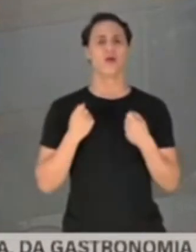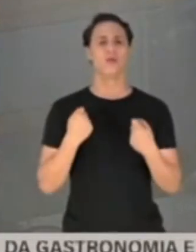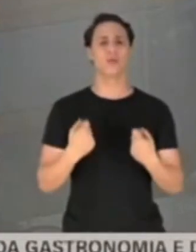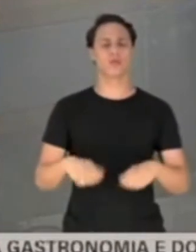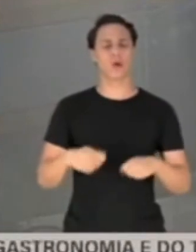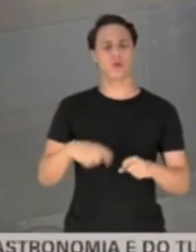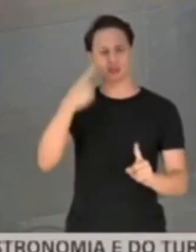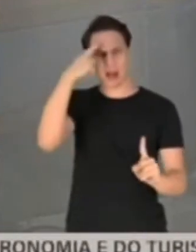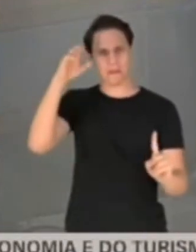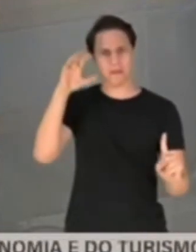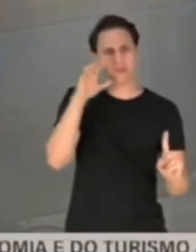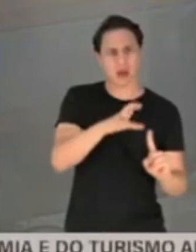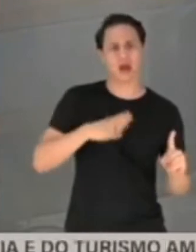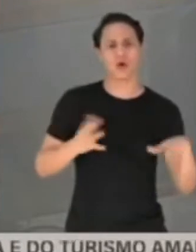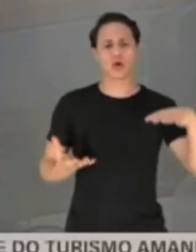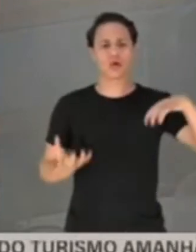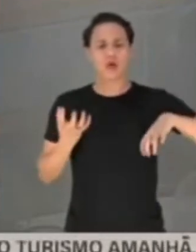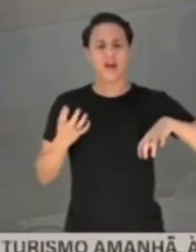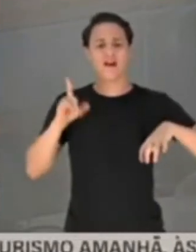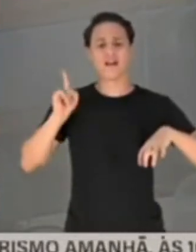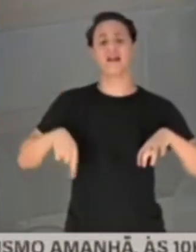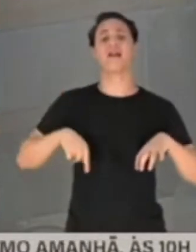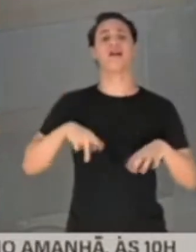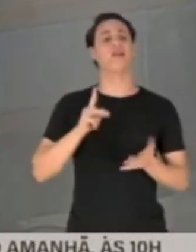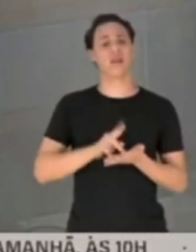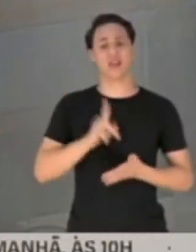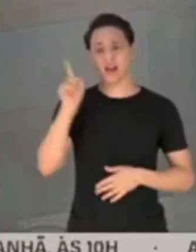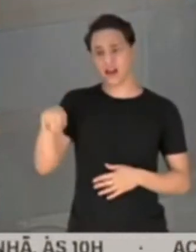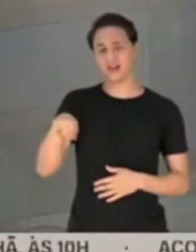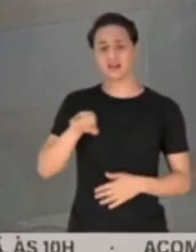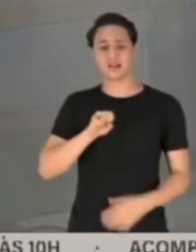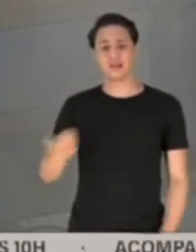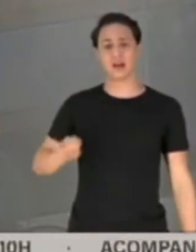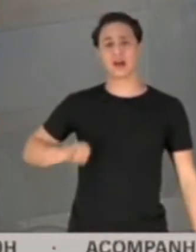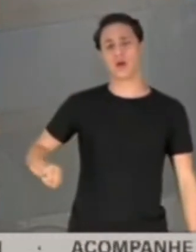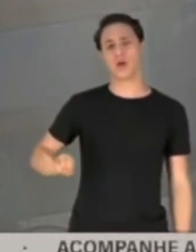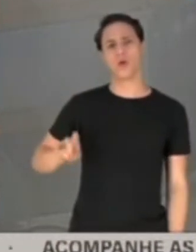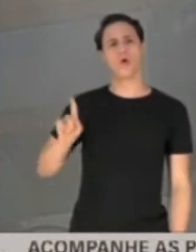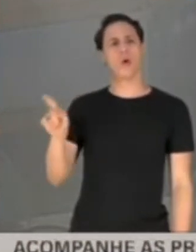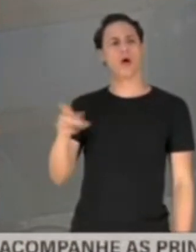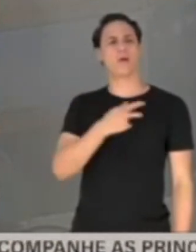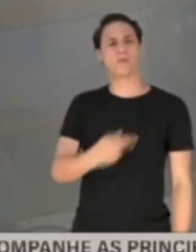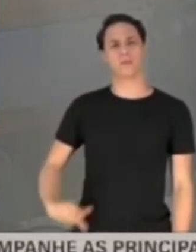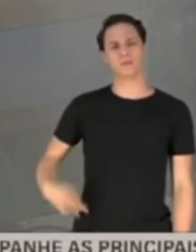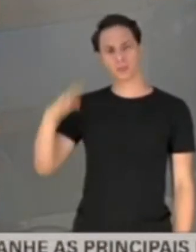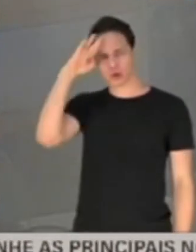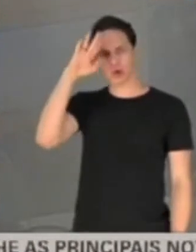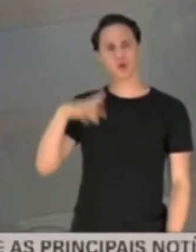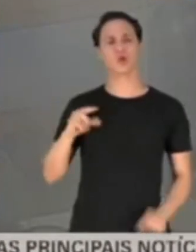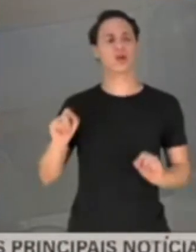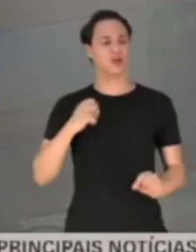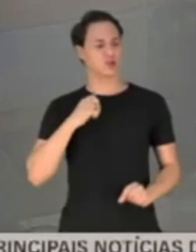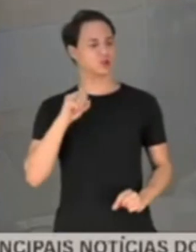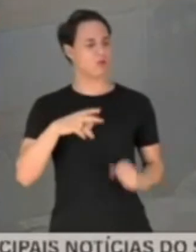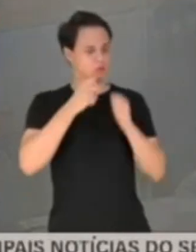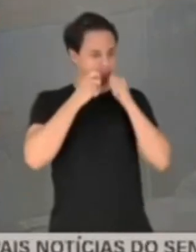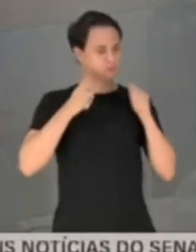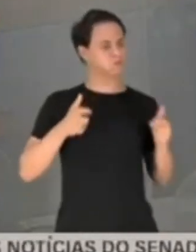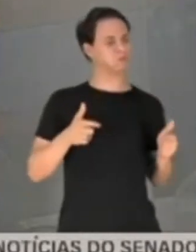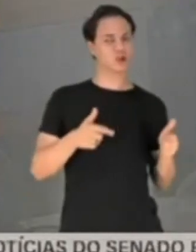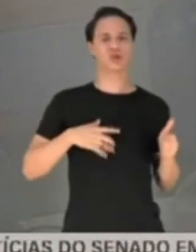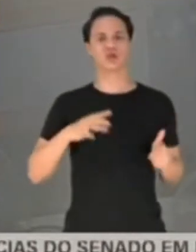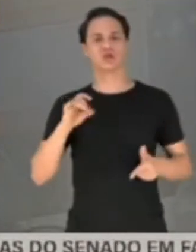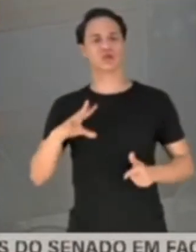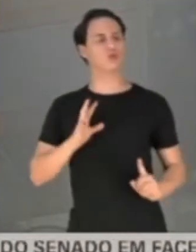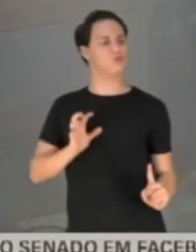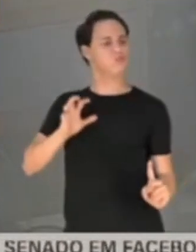Congresso Nacional. A verdade é essa, se o presidente não segurou o que ele alardeou, se ele só fez bravata, é